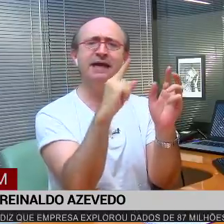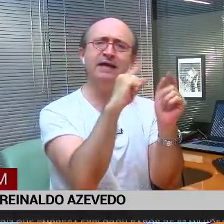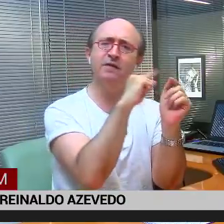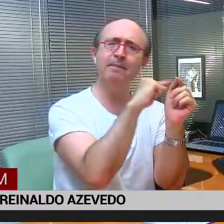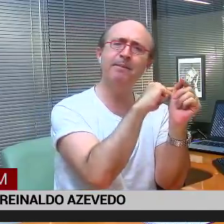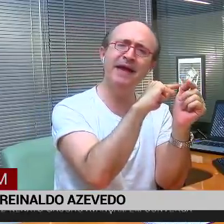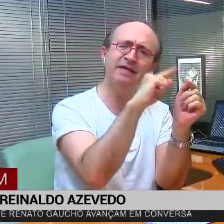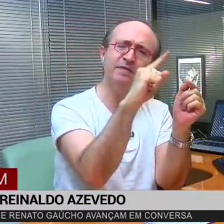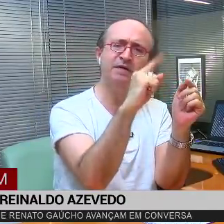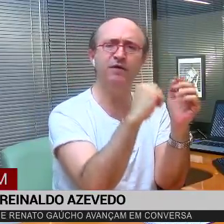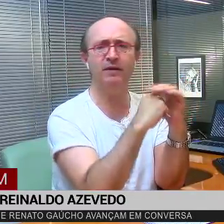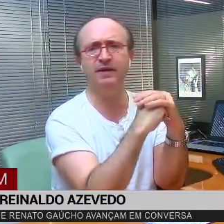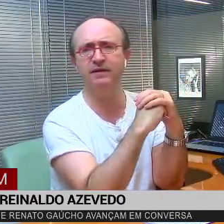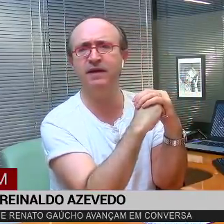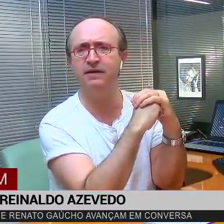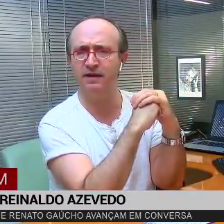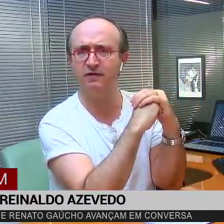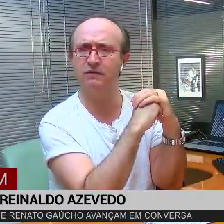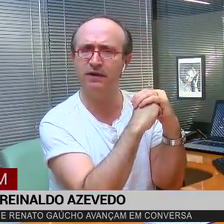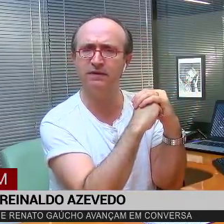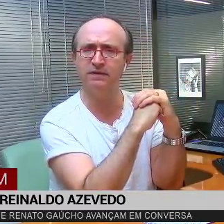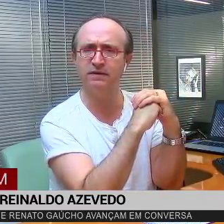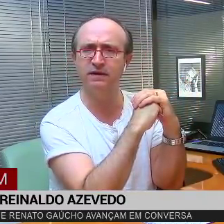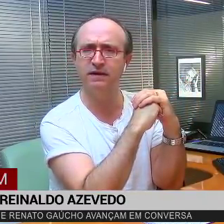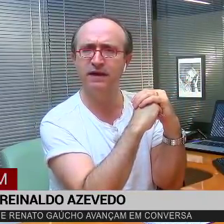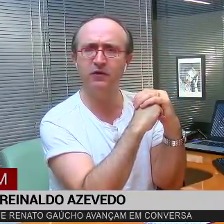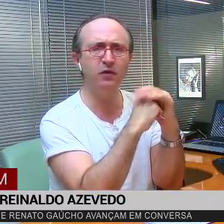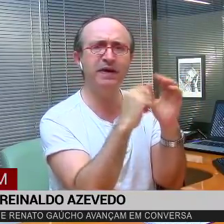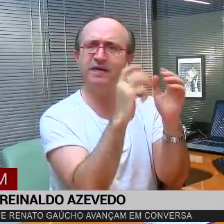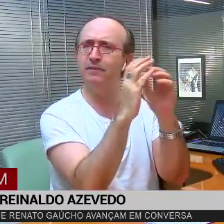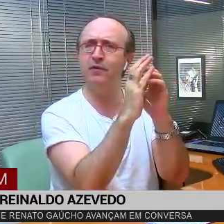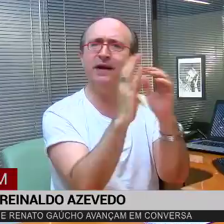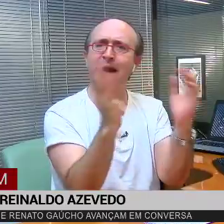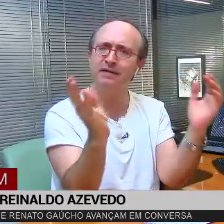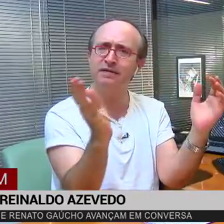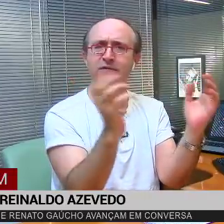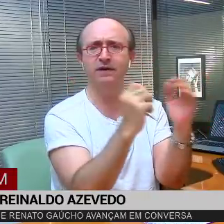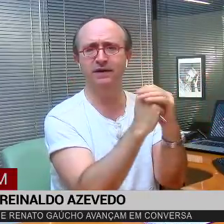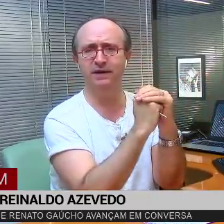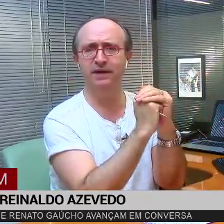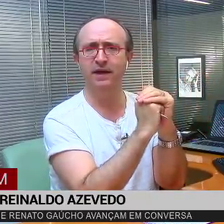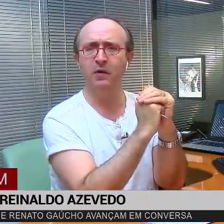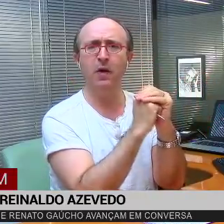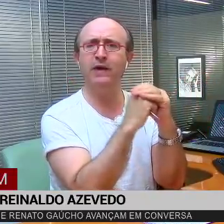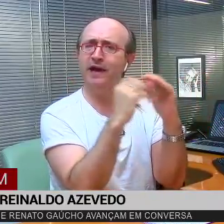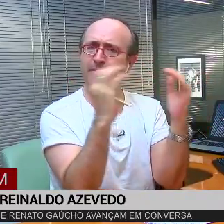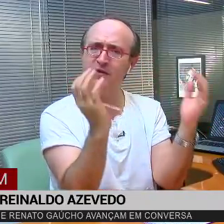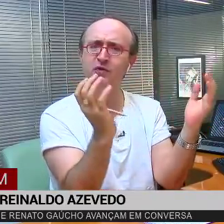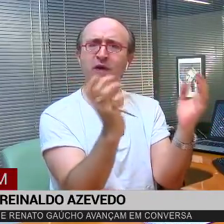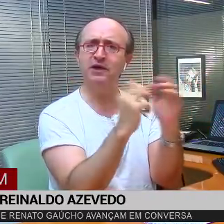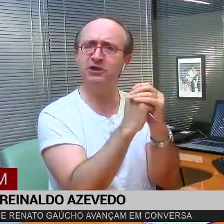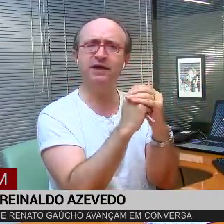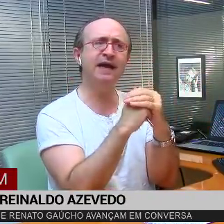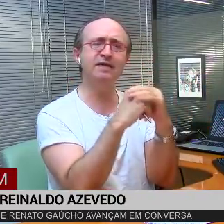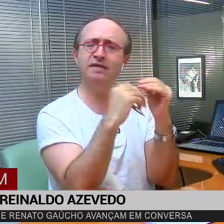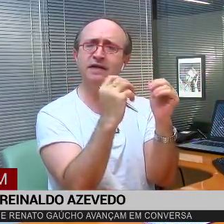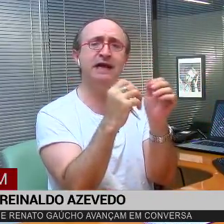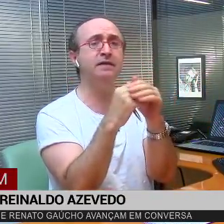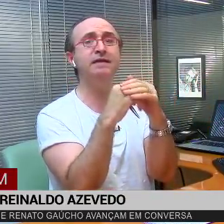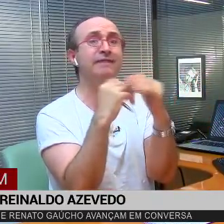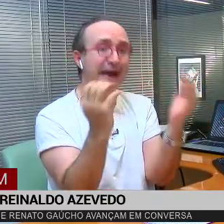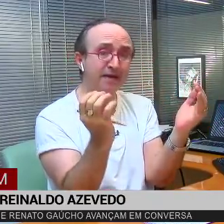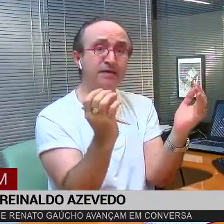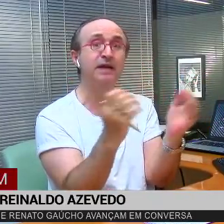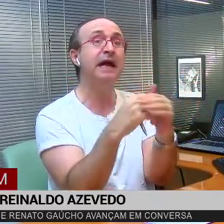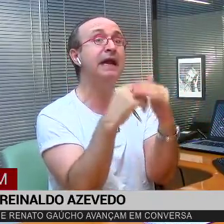contrário. Aliás, é uma péssima forma de entender as coisas. Eu dou um exemplo clássico aqui. Qualquer pessoa que chegasse